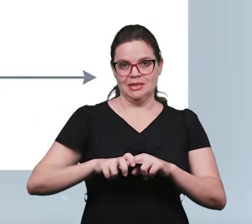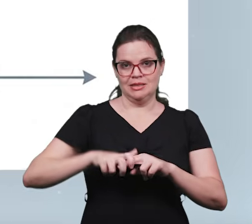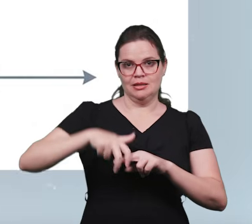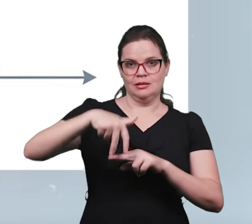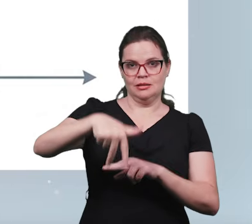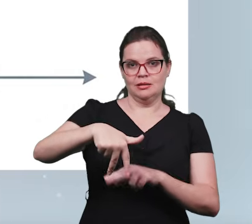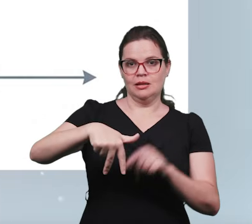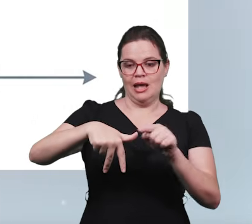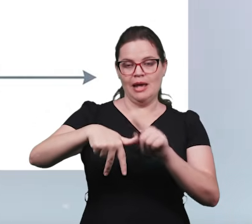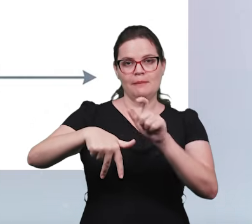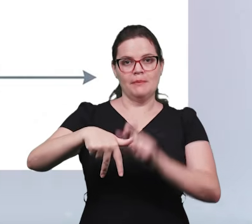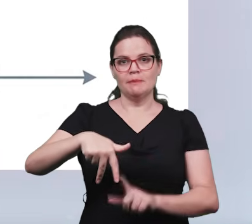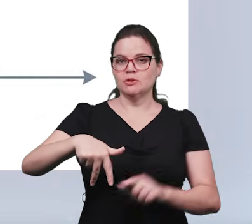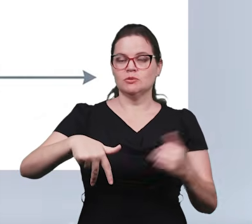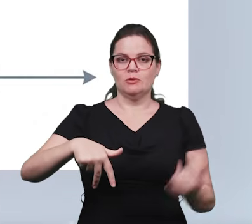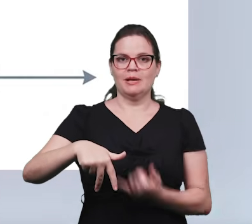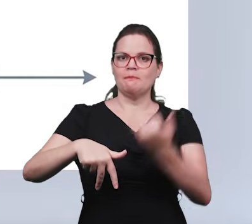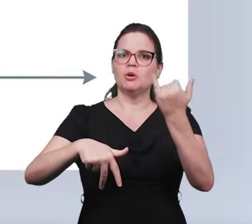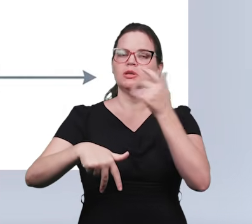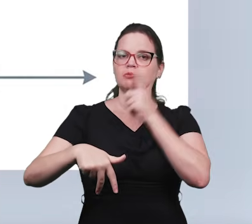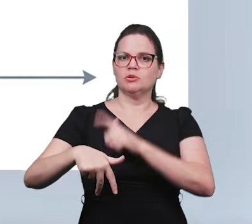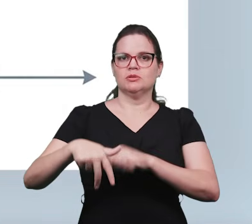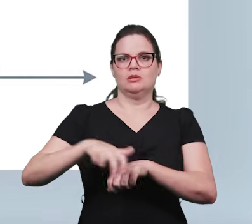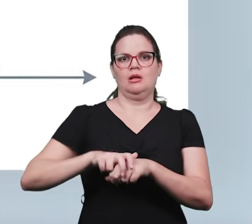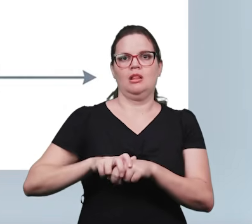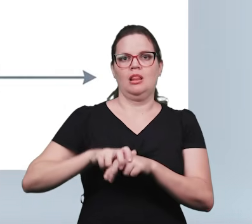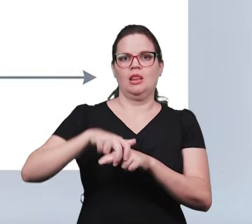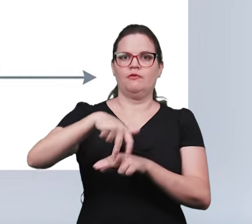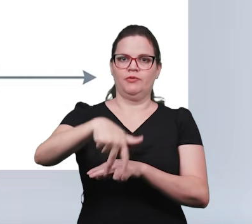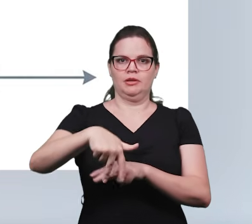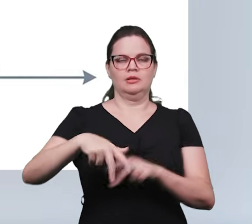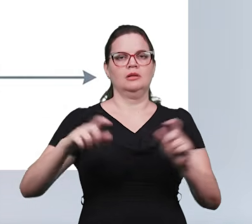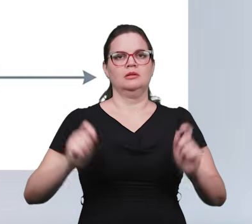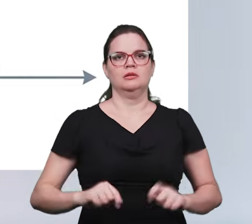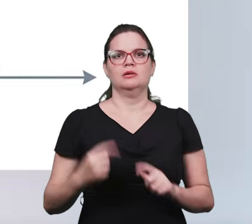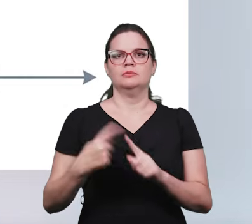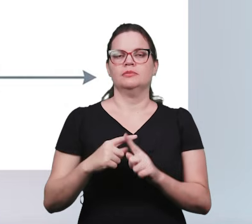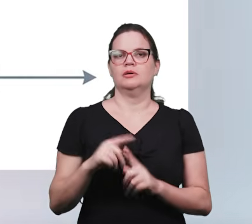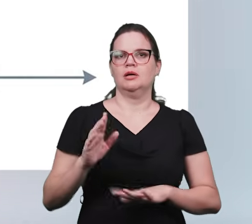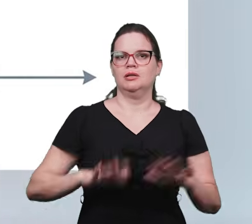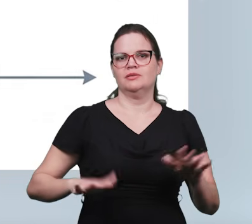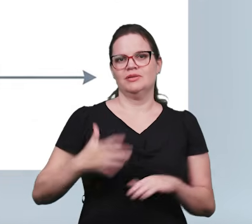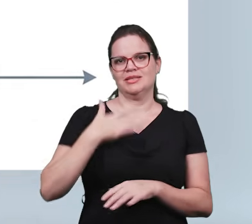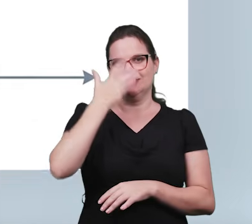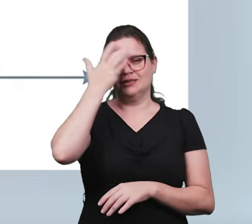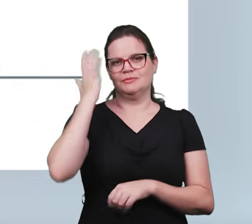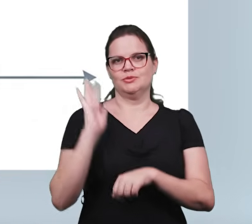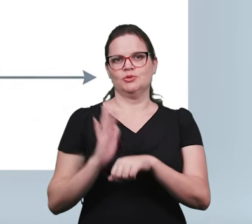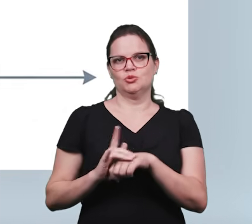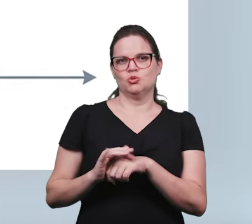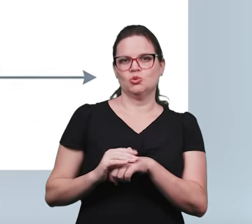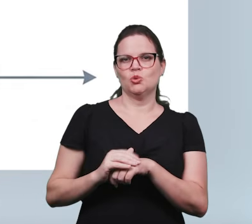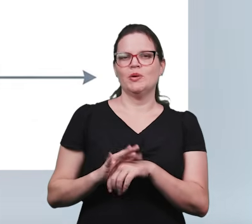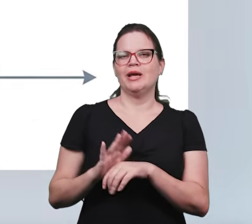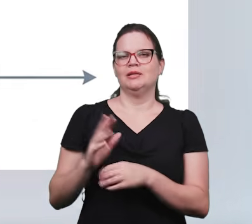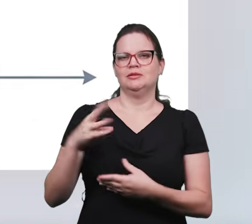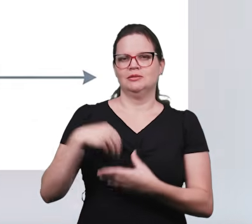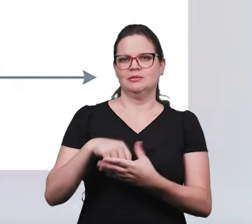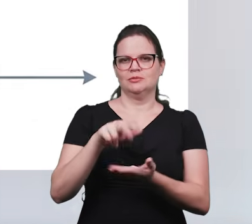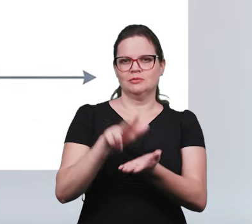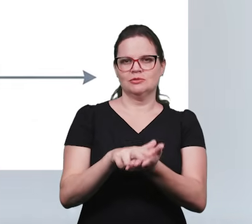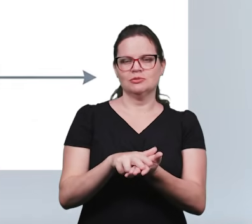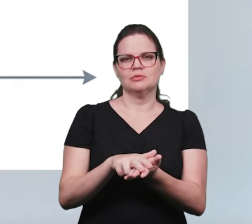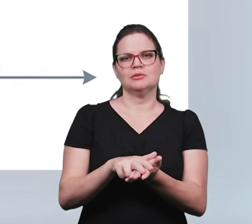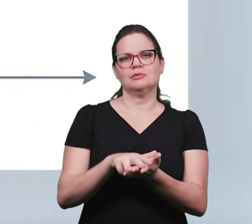para nós, mas para a pessoa isso é importantíssimo, né? Imagine, muitas vezes quando alguém adoece, passa um período no hospital